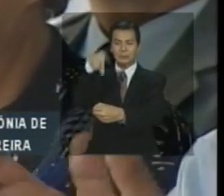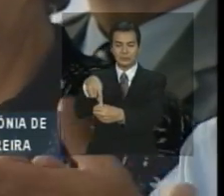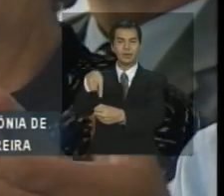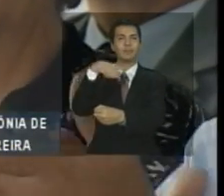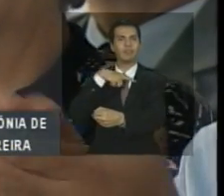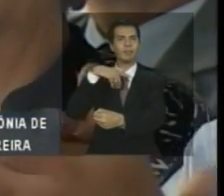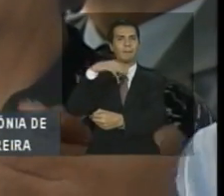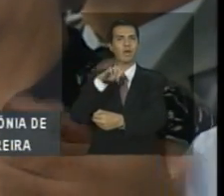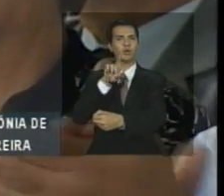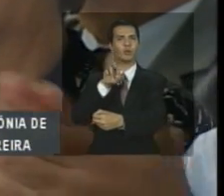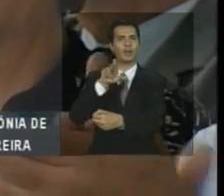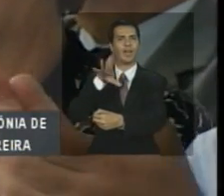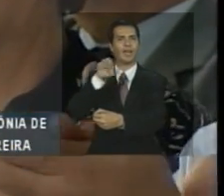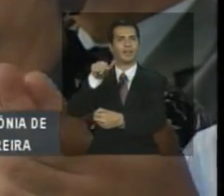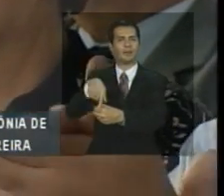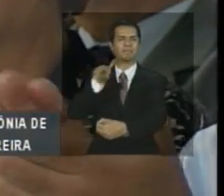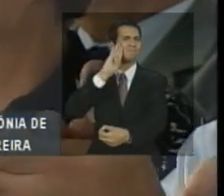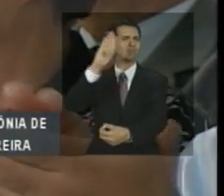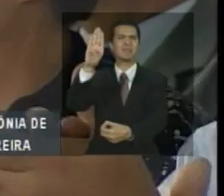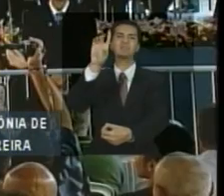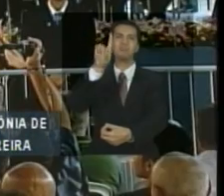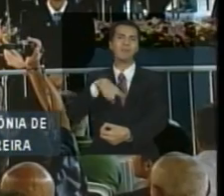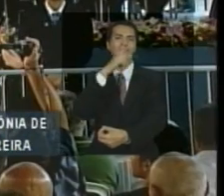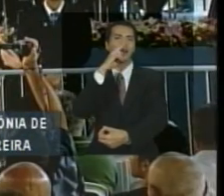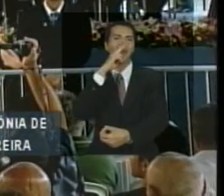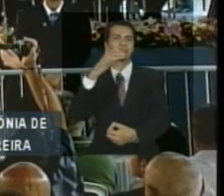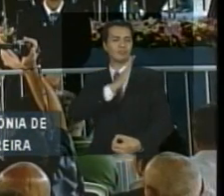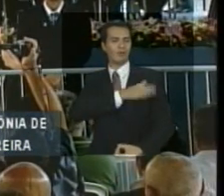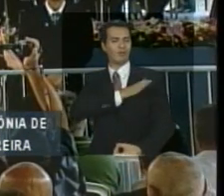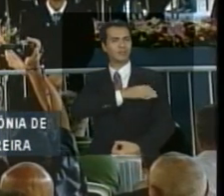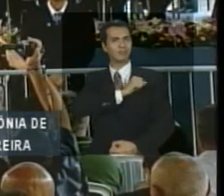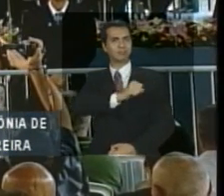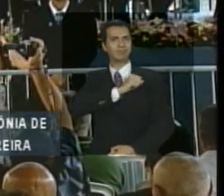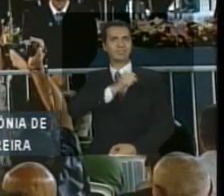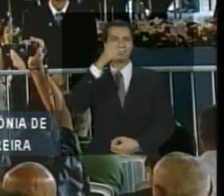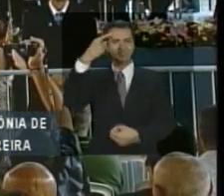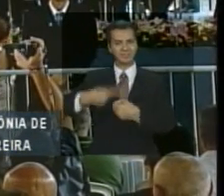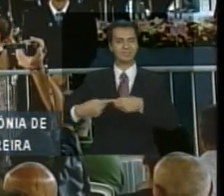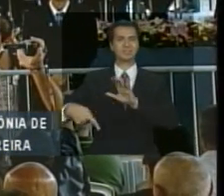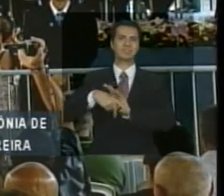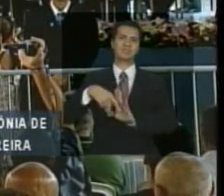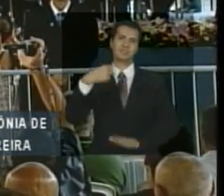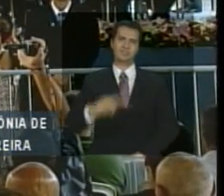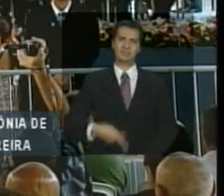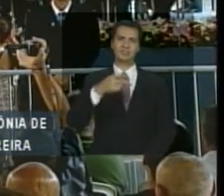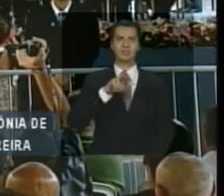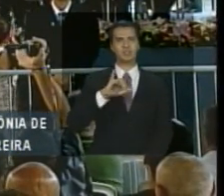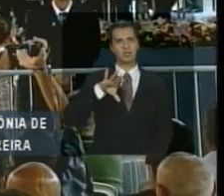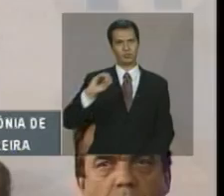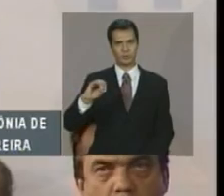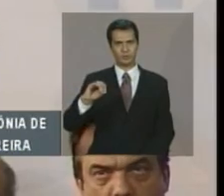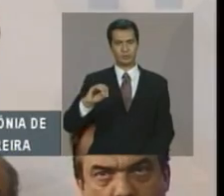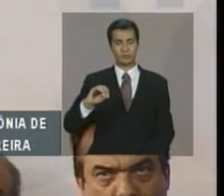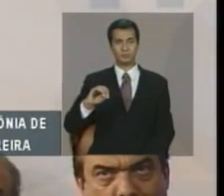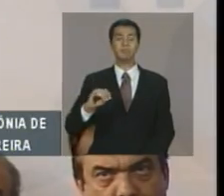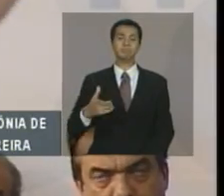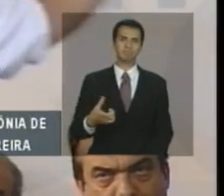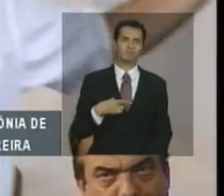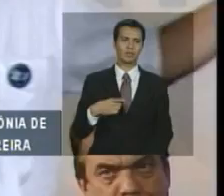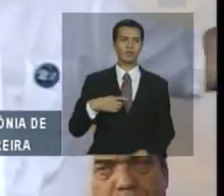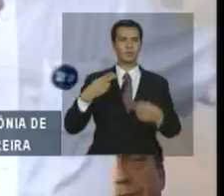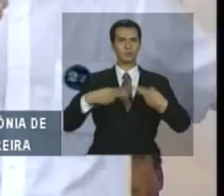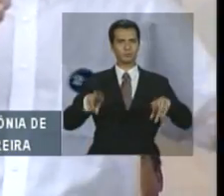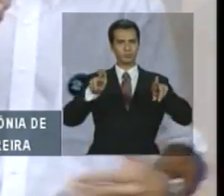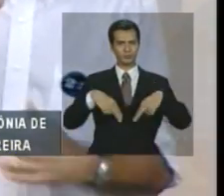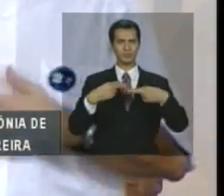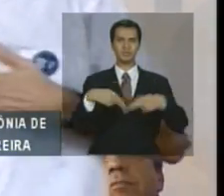forte. E eu explico por quê. Tem uma música que o Arlindo cantou ali atrás, que ele fez com o Mauro Diniz, chamado